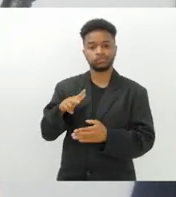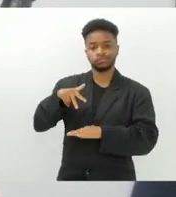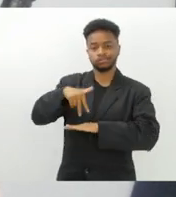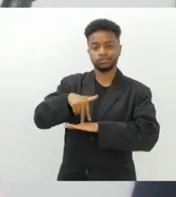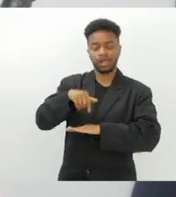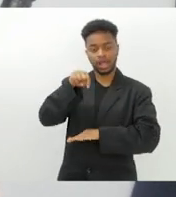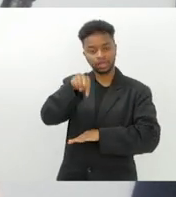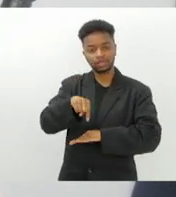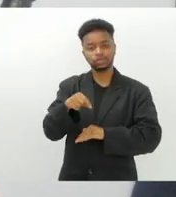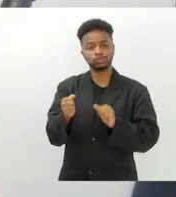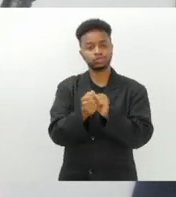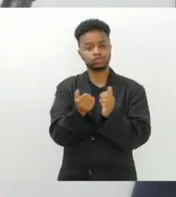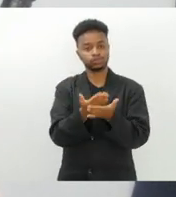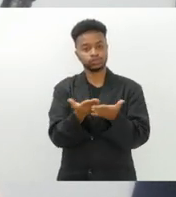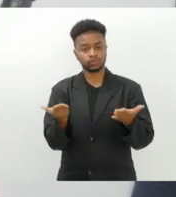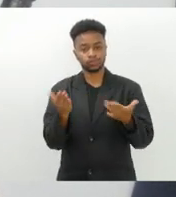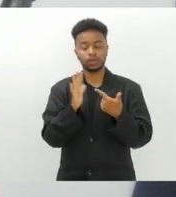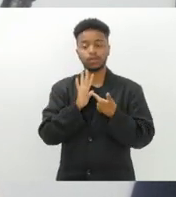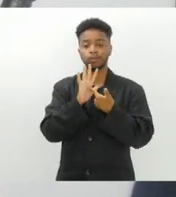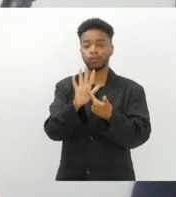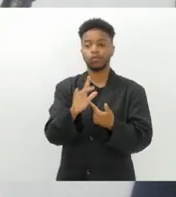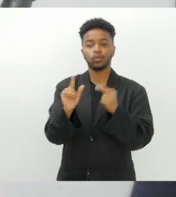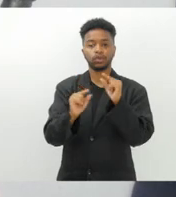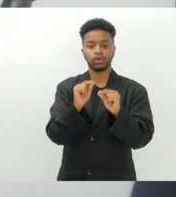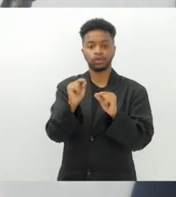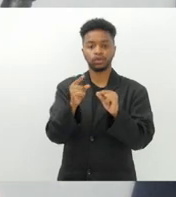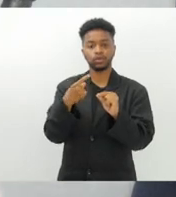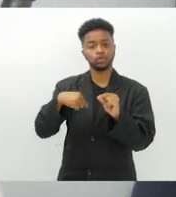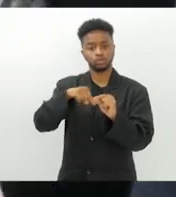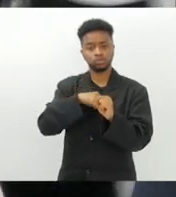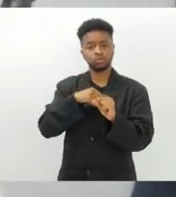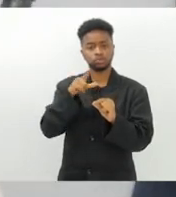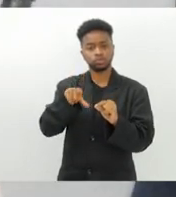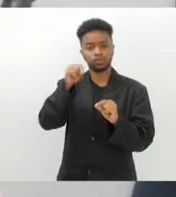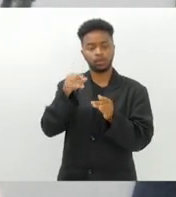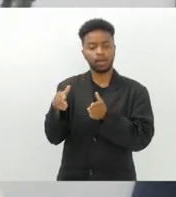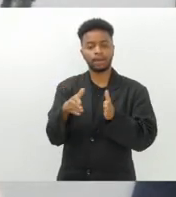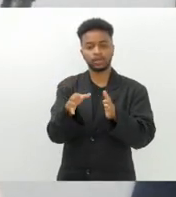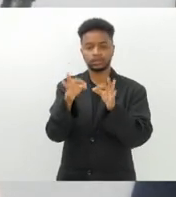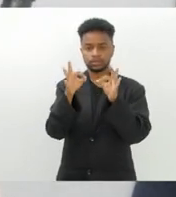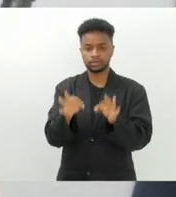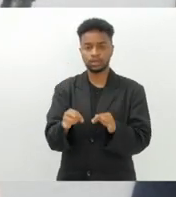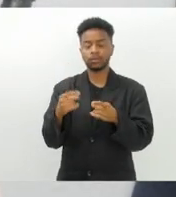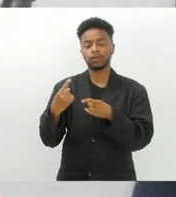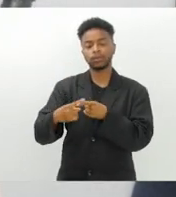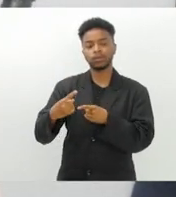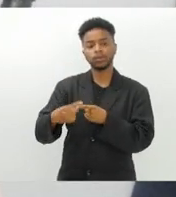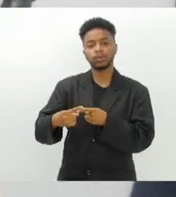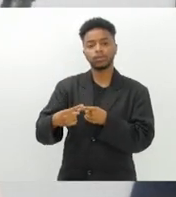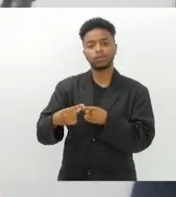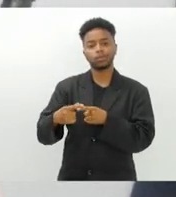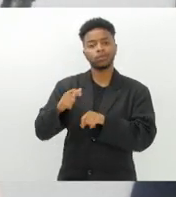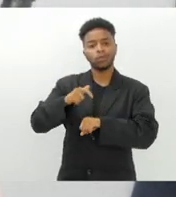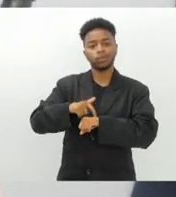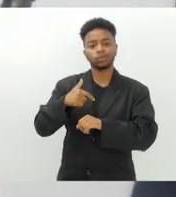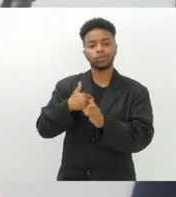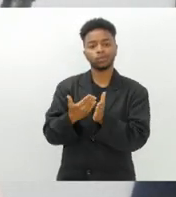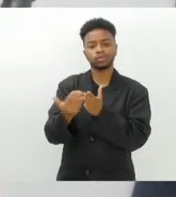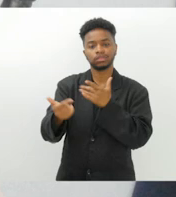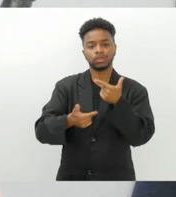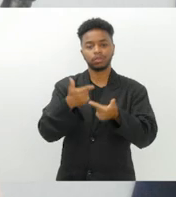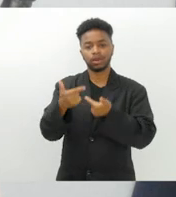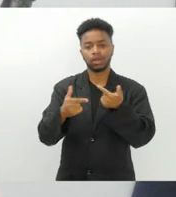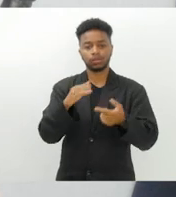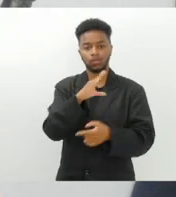vocês, demonstrando que nós estamos no caminho certo. Quando eu cheguei na coordenadoria, eu disse o